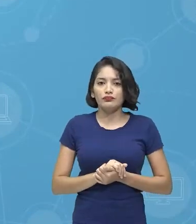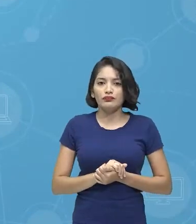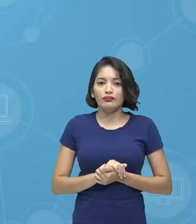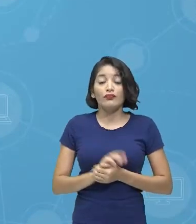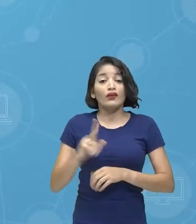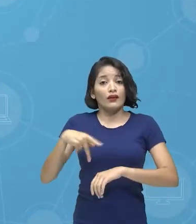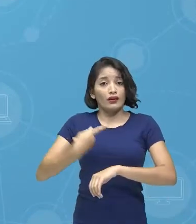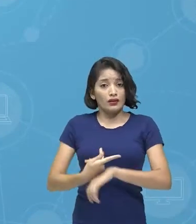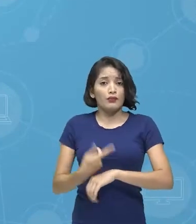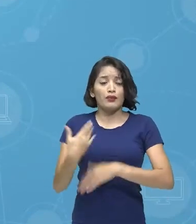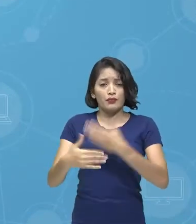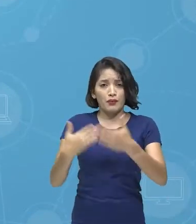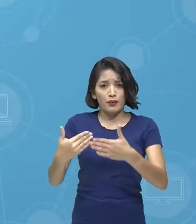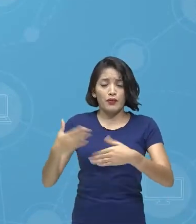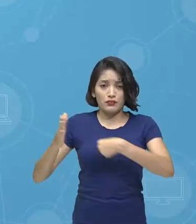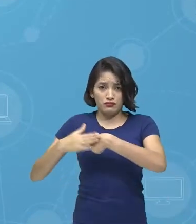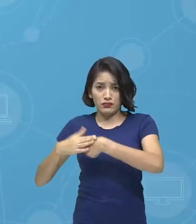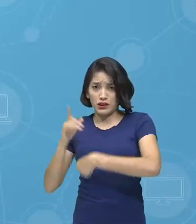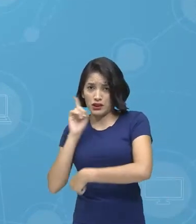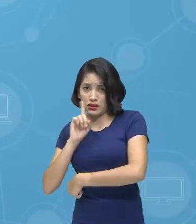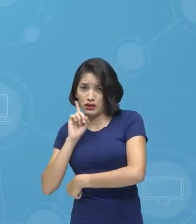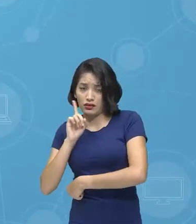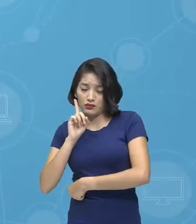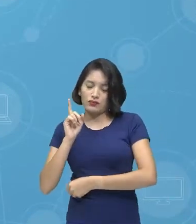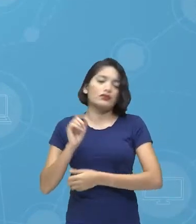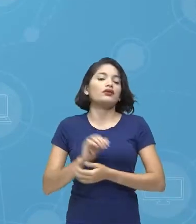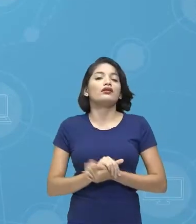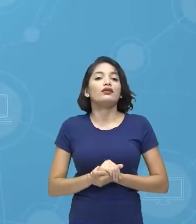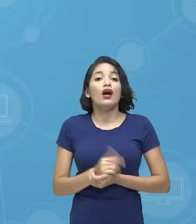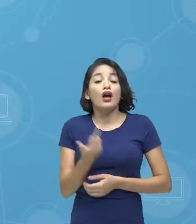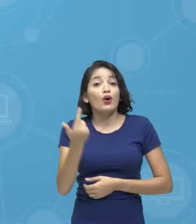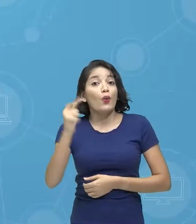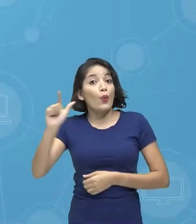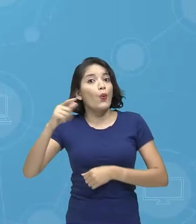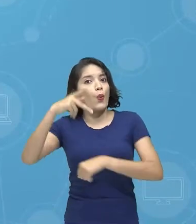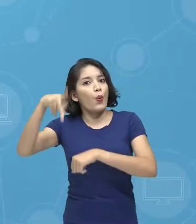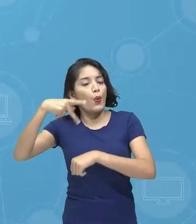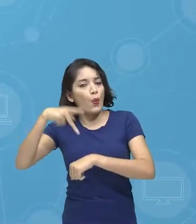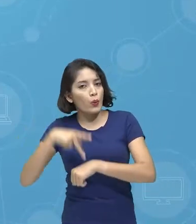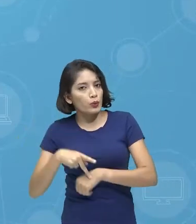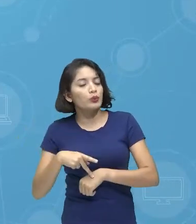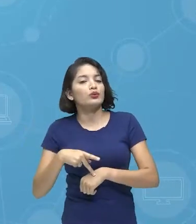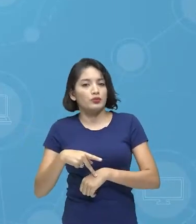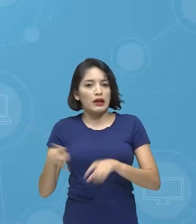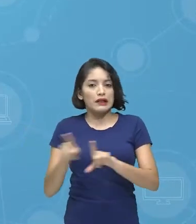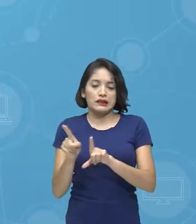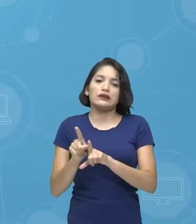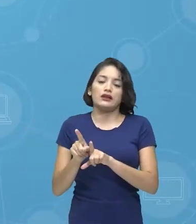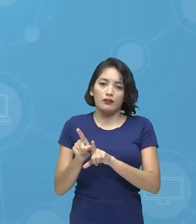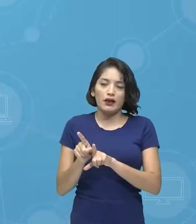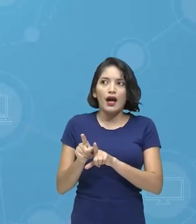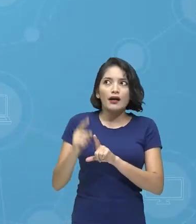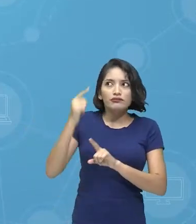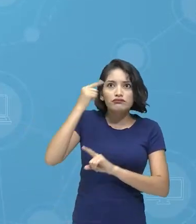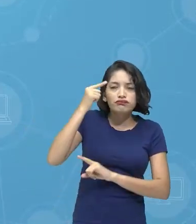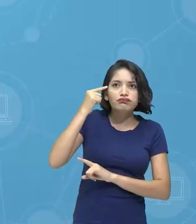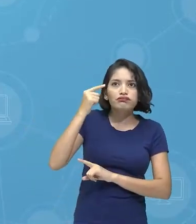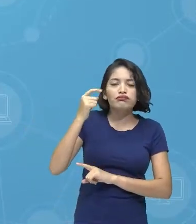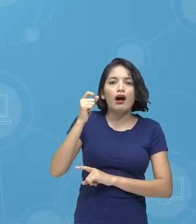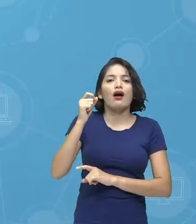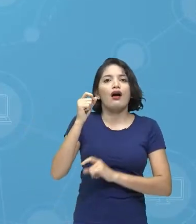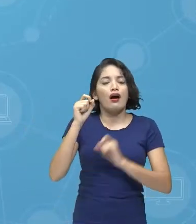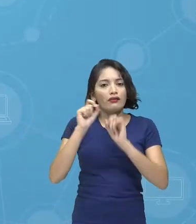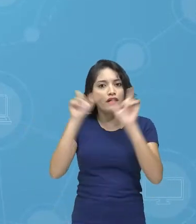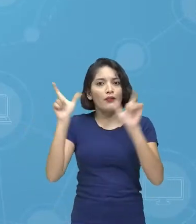do processo de independência dos Estados Unidos, é que os outros países do continente americano vão se alertar para esse processo.